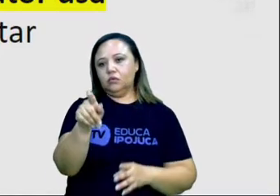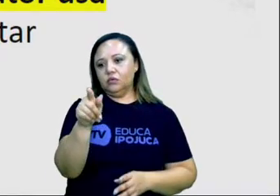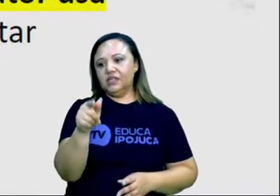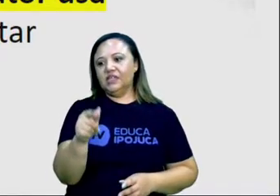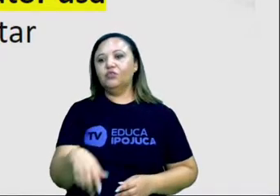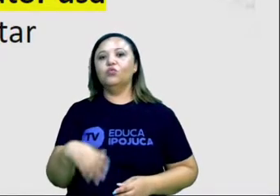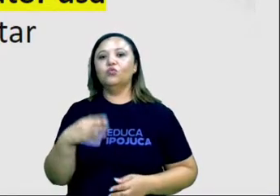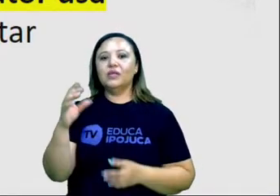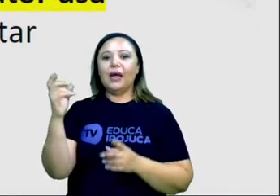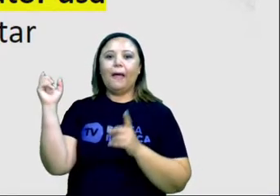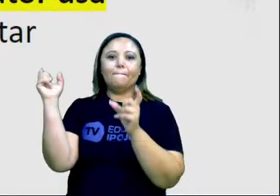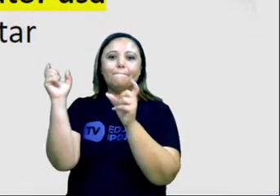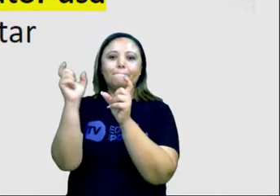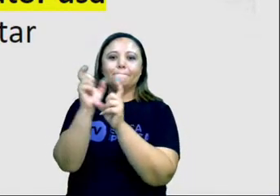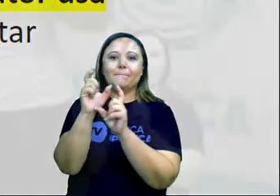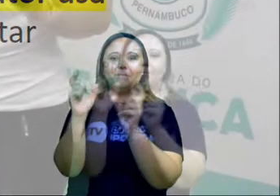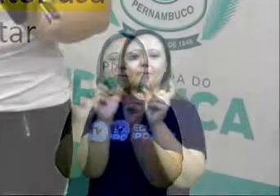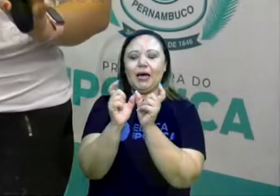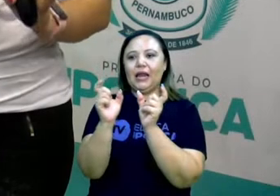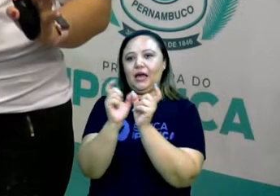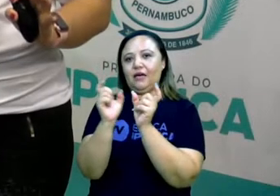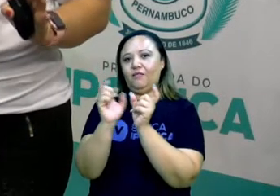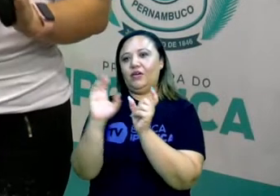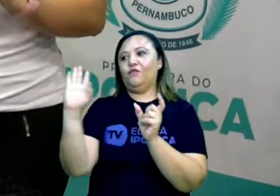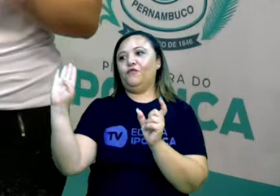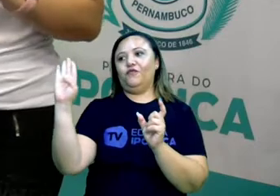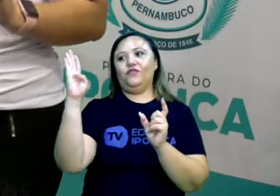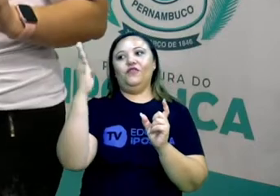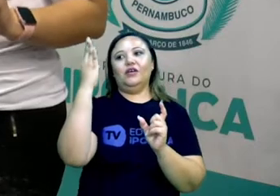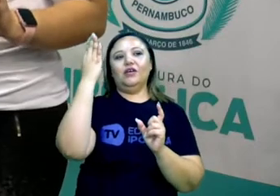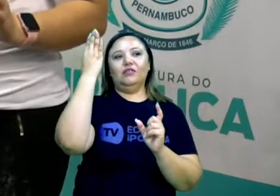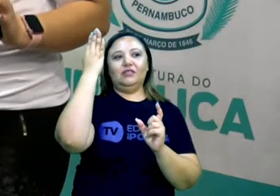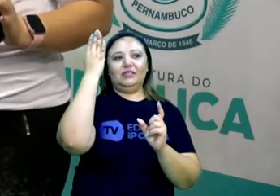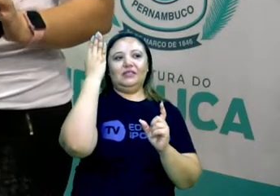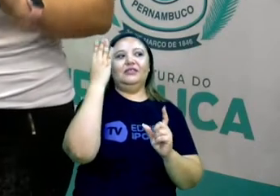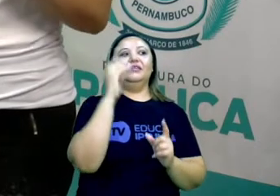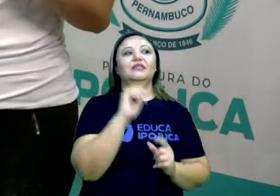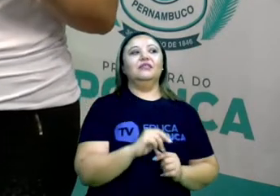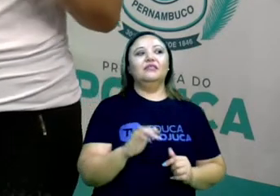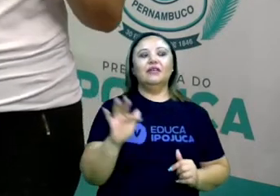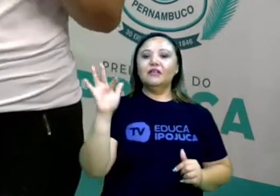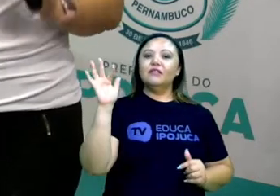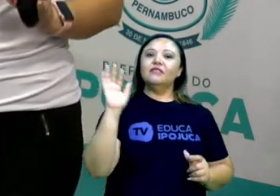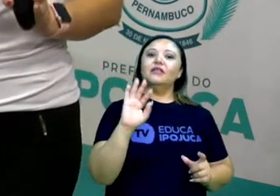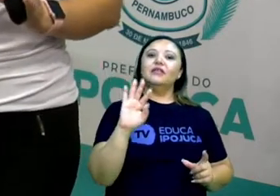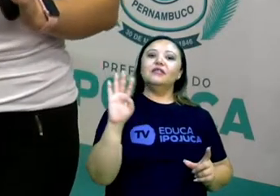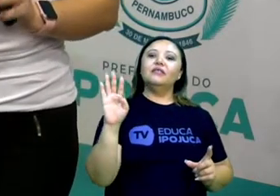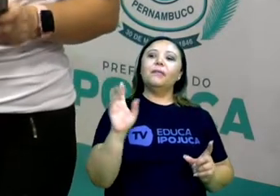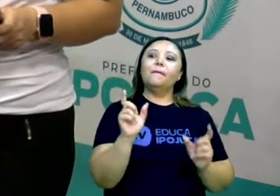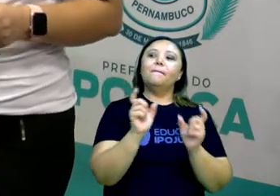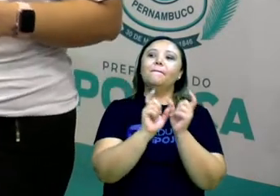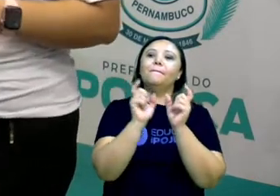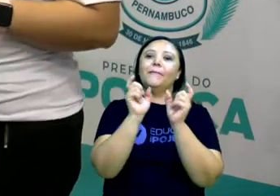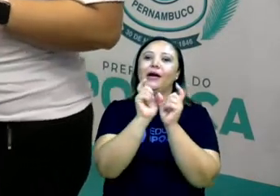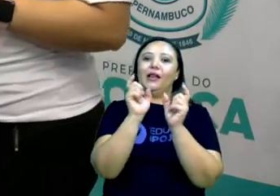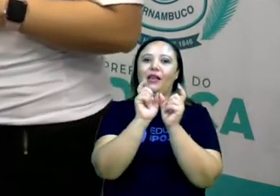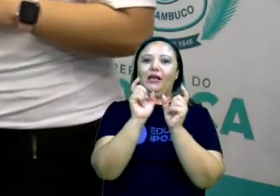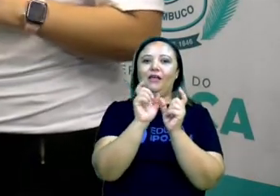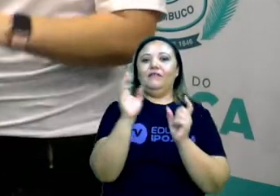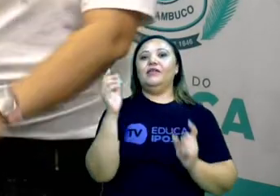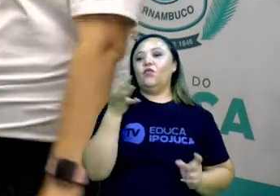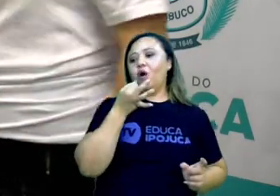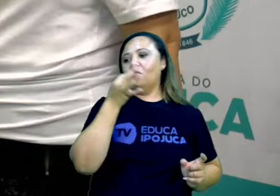falácias para contra-argumentar. Mas calma, calma, calma, que eu vou explicar tudinho o que são essas falácias, tá bom?